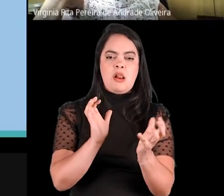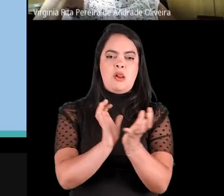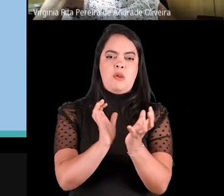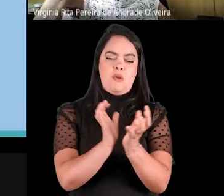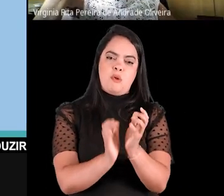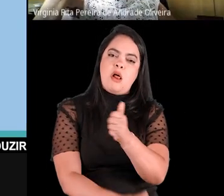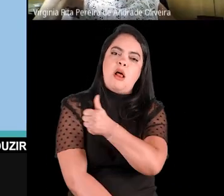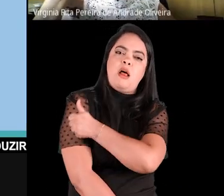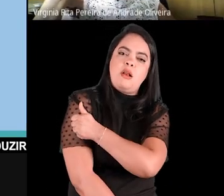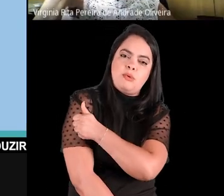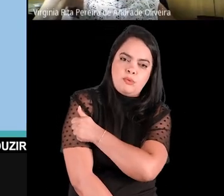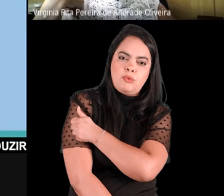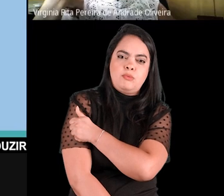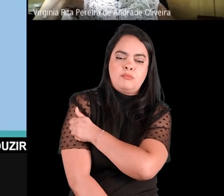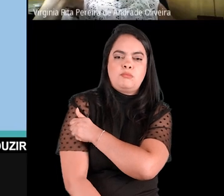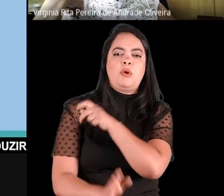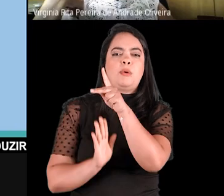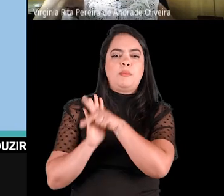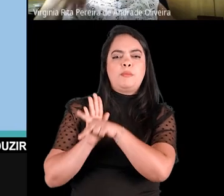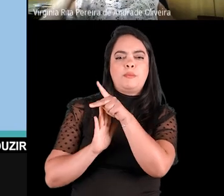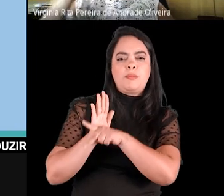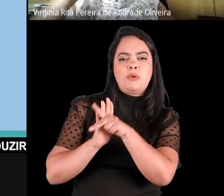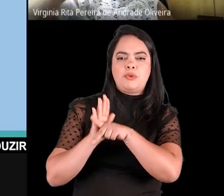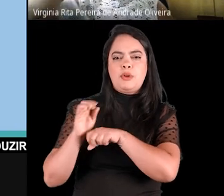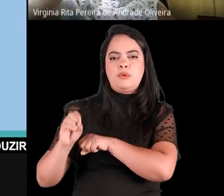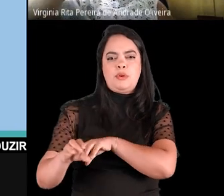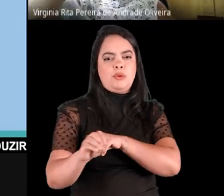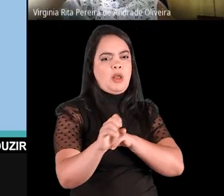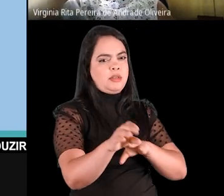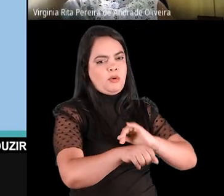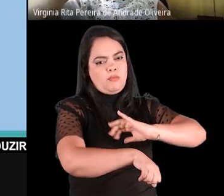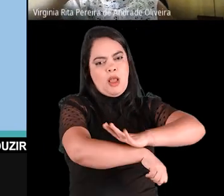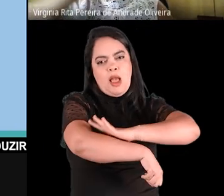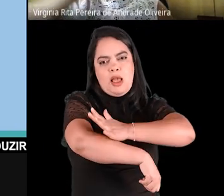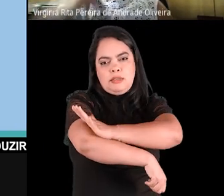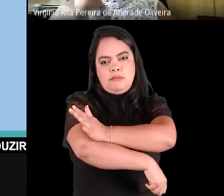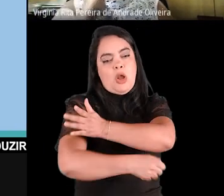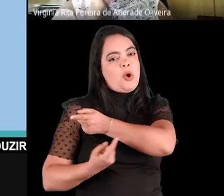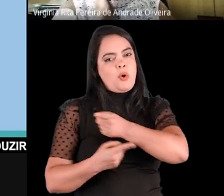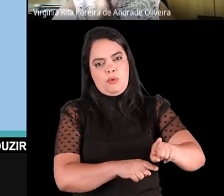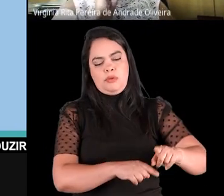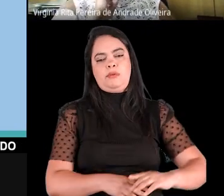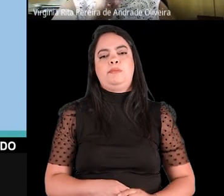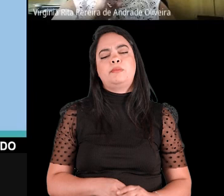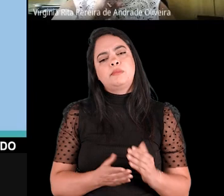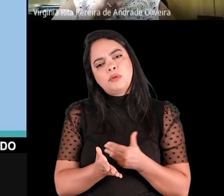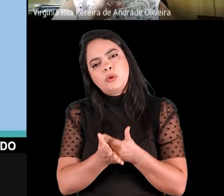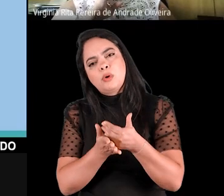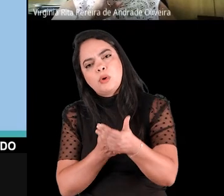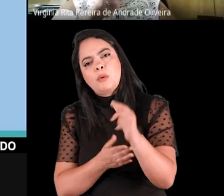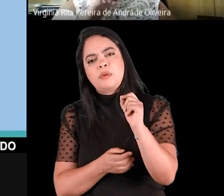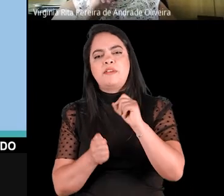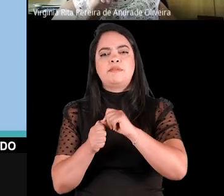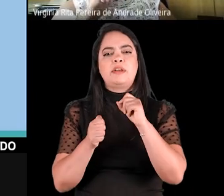de estudantes e um projeto para uma educação antirracista. Então, quando eles começaram a produzir cards, né,